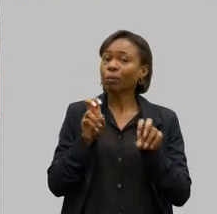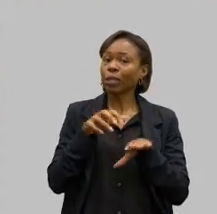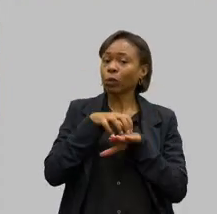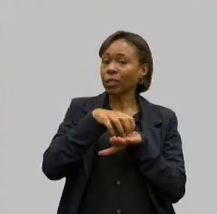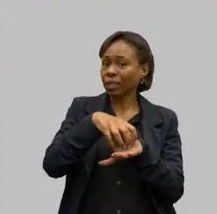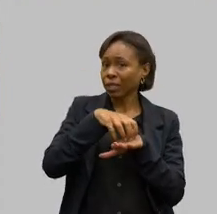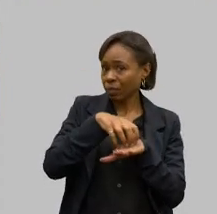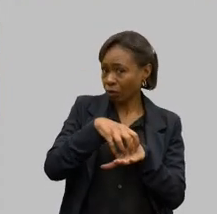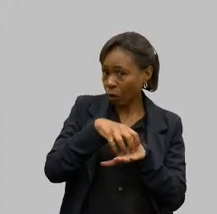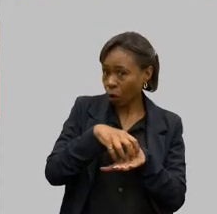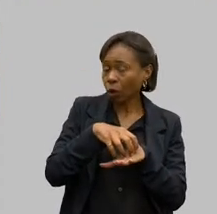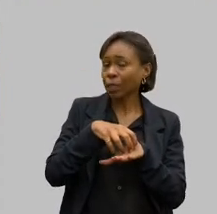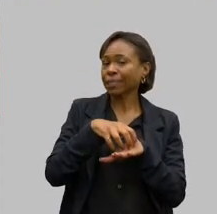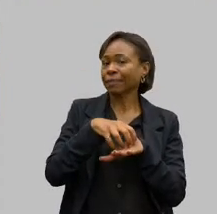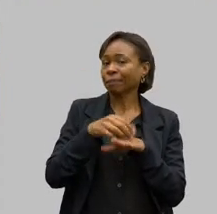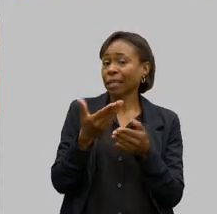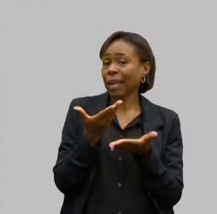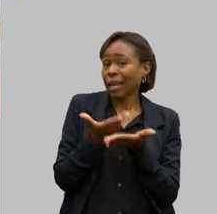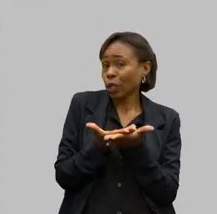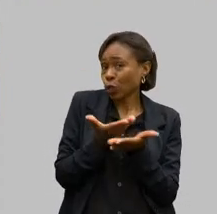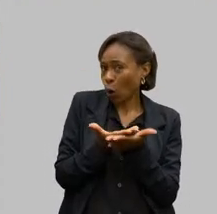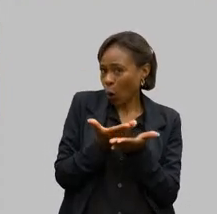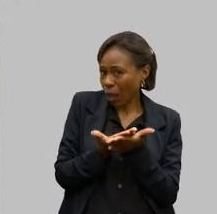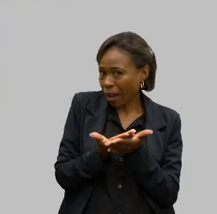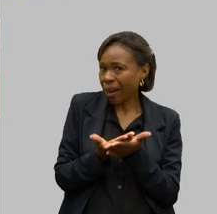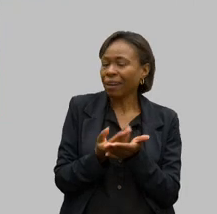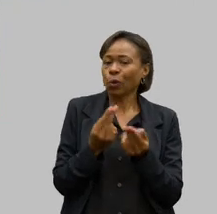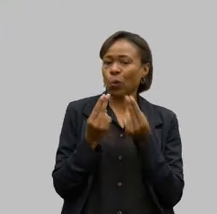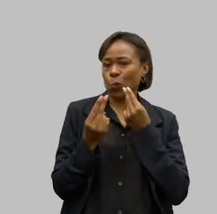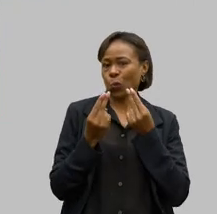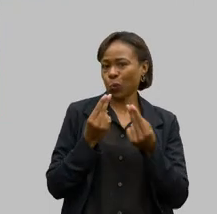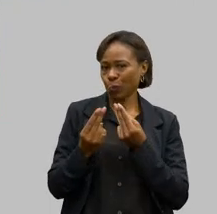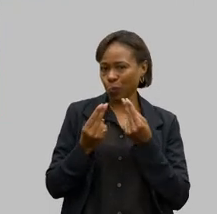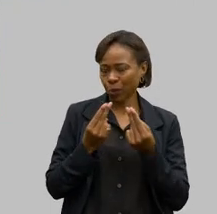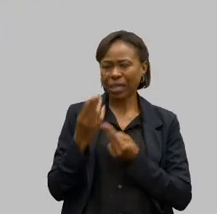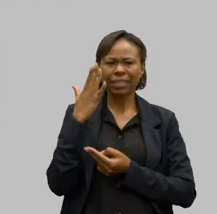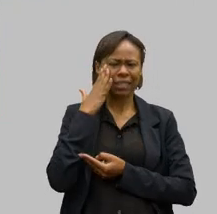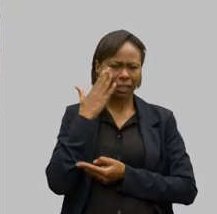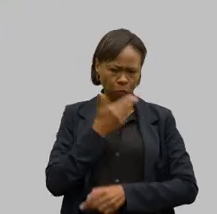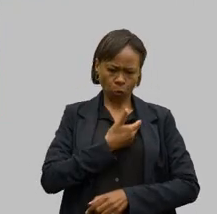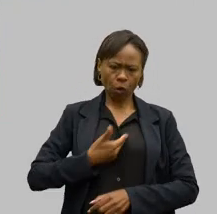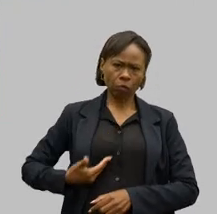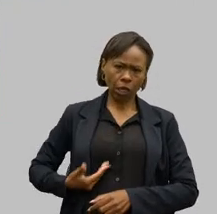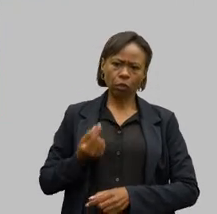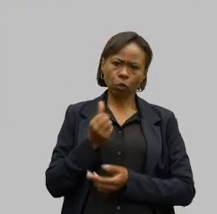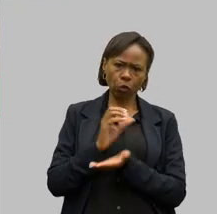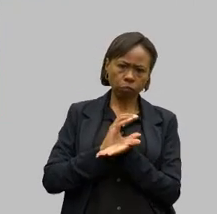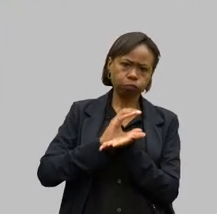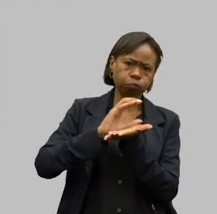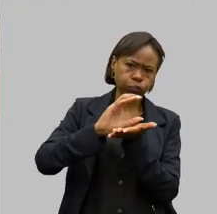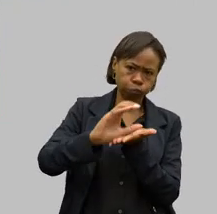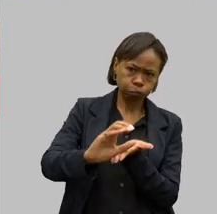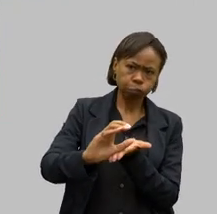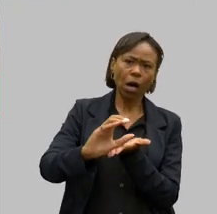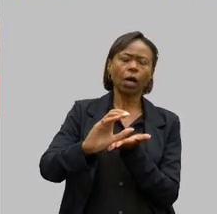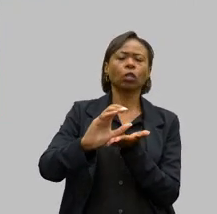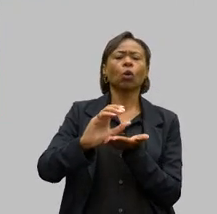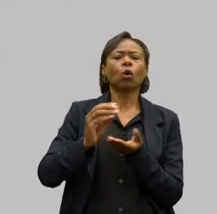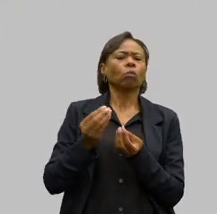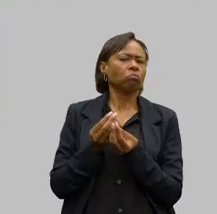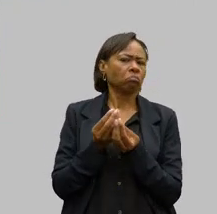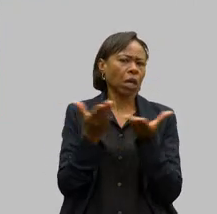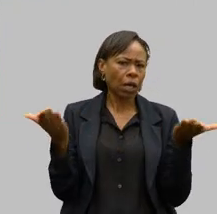urbano, porque a gente sabe dos grandes investimentos que o governo do Estado tem feito, mandando diversos equipamentos,